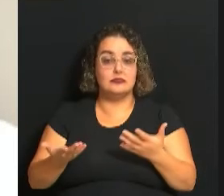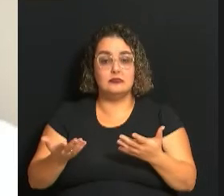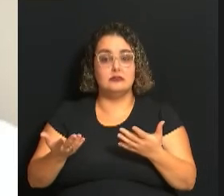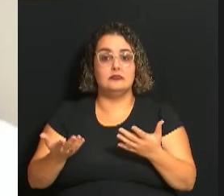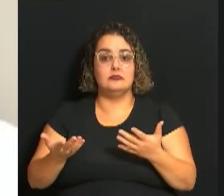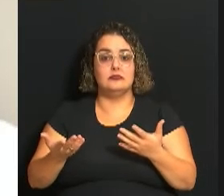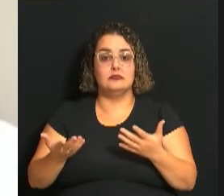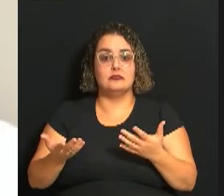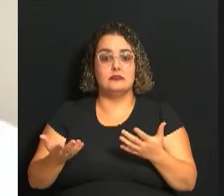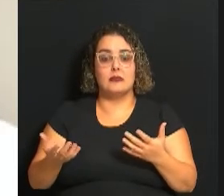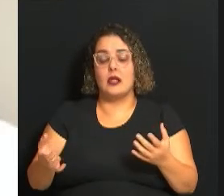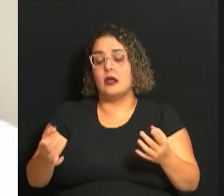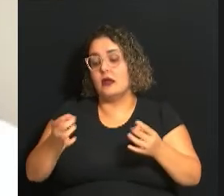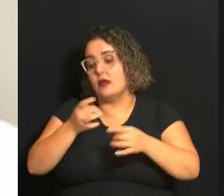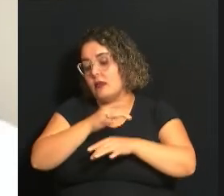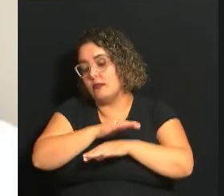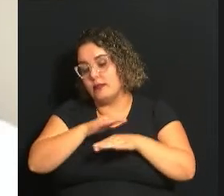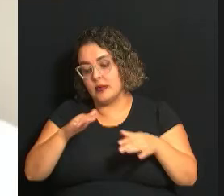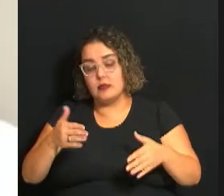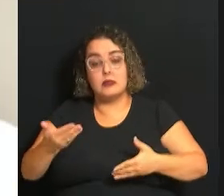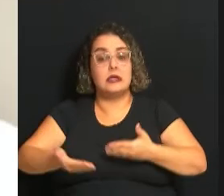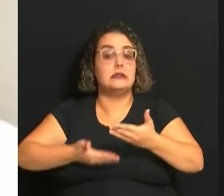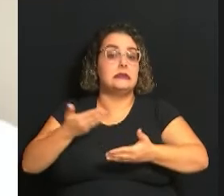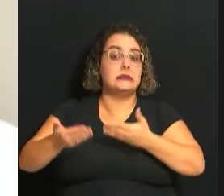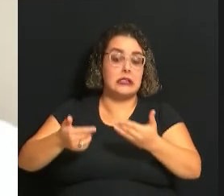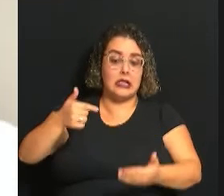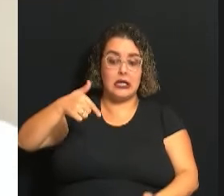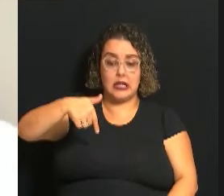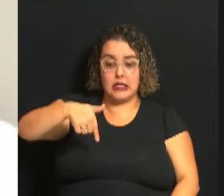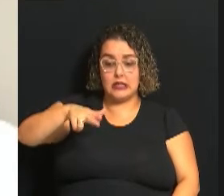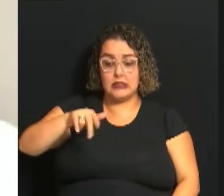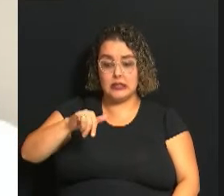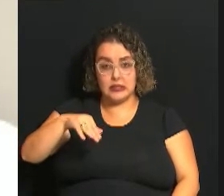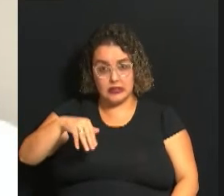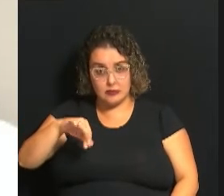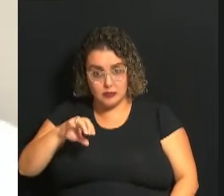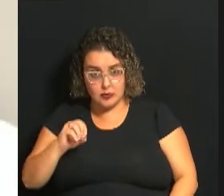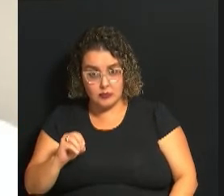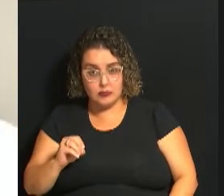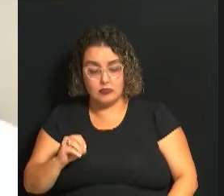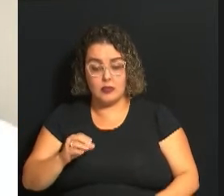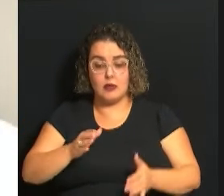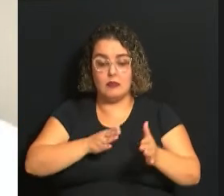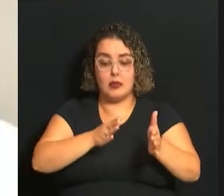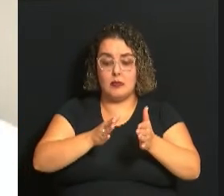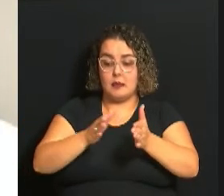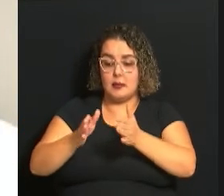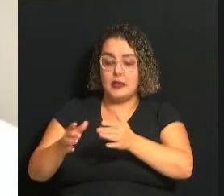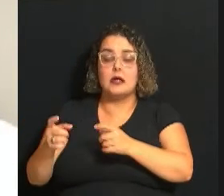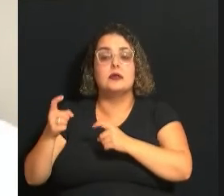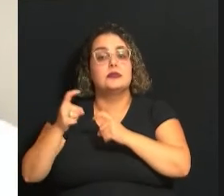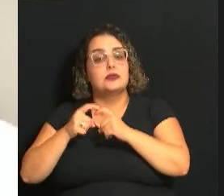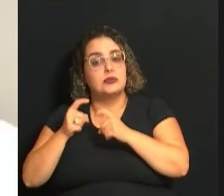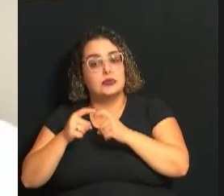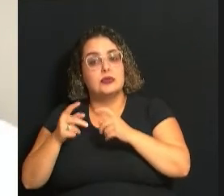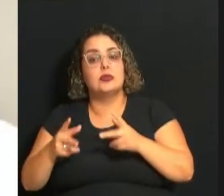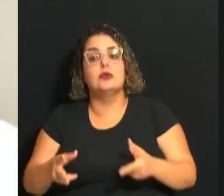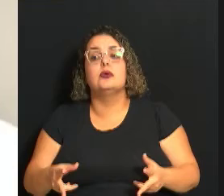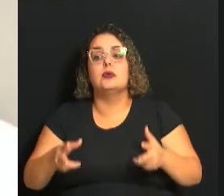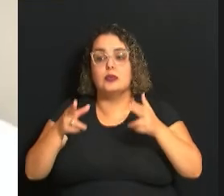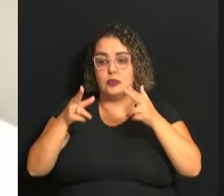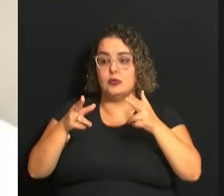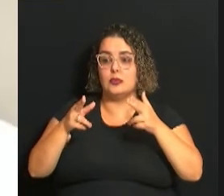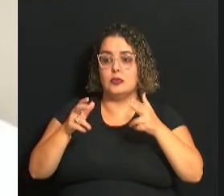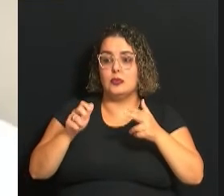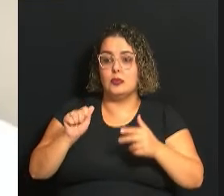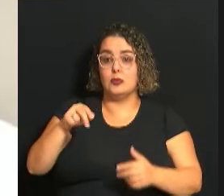acaba, finalizou o tratamento da quimioterapia, né? Nesse inteirinho eu já tinha, o médico já havia suspendido o